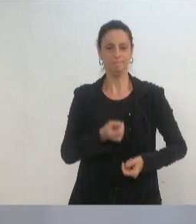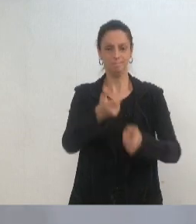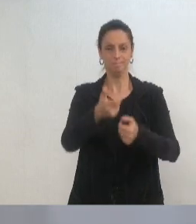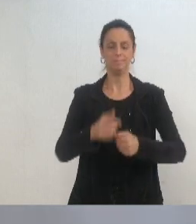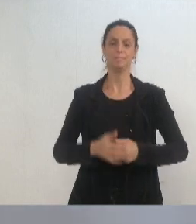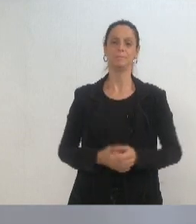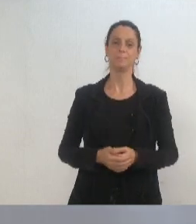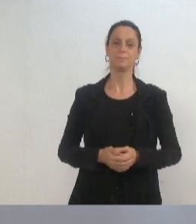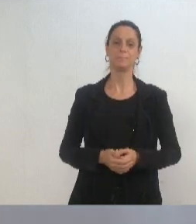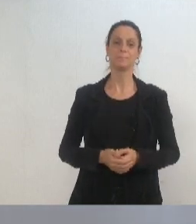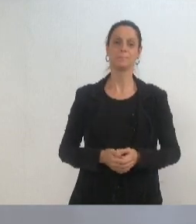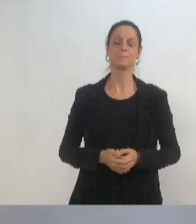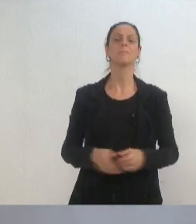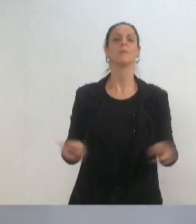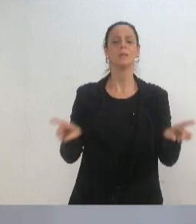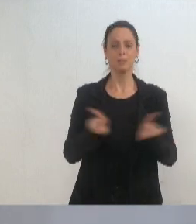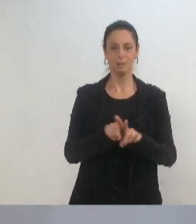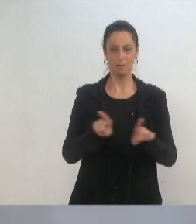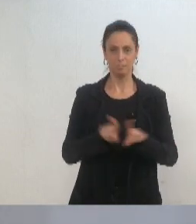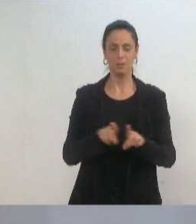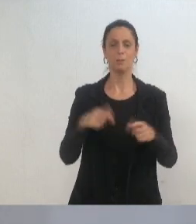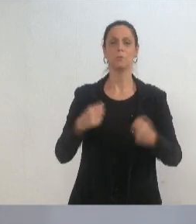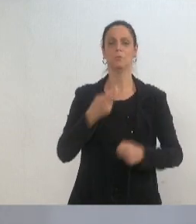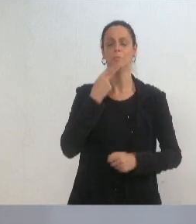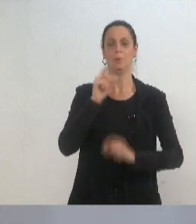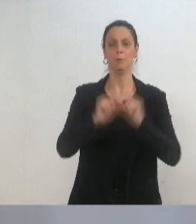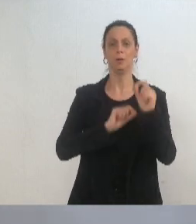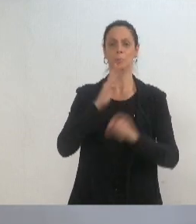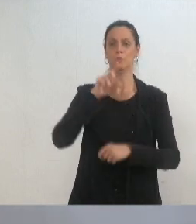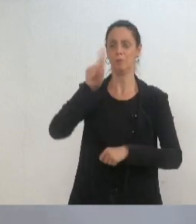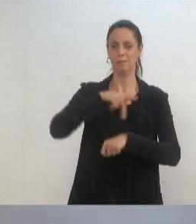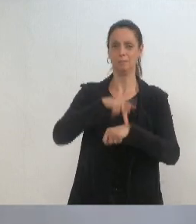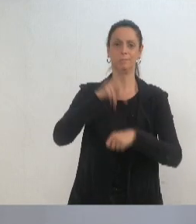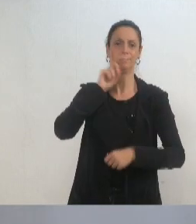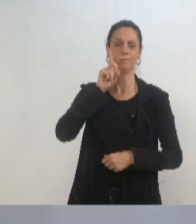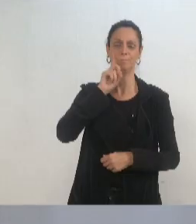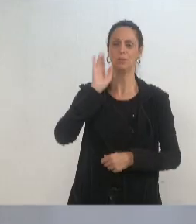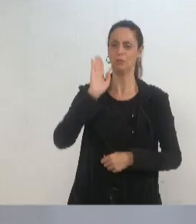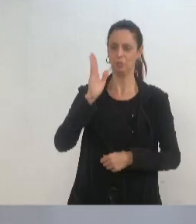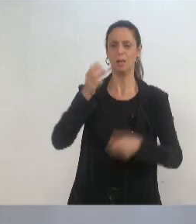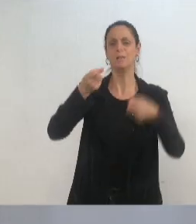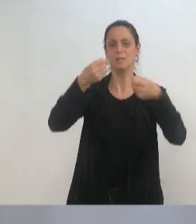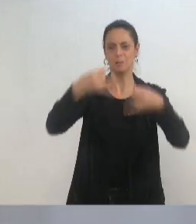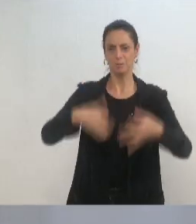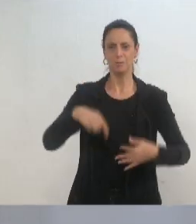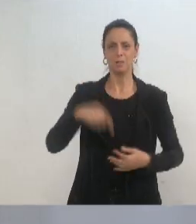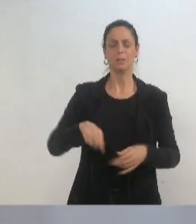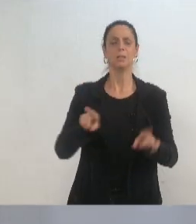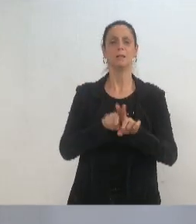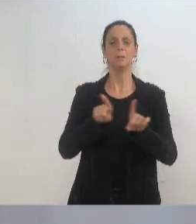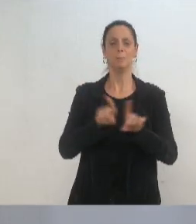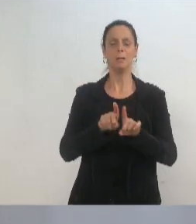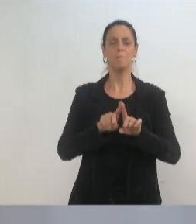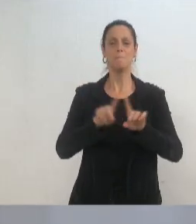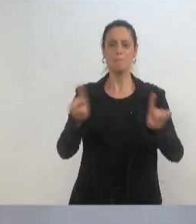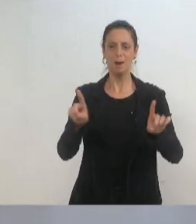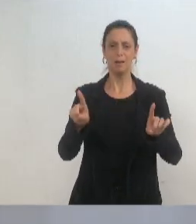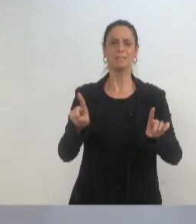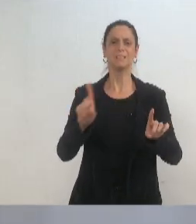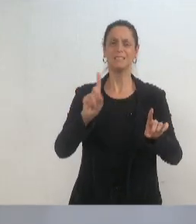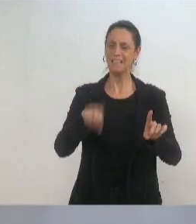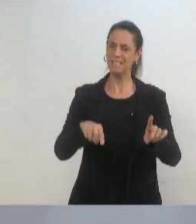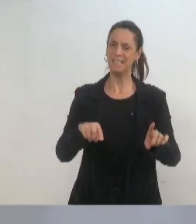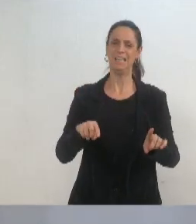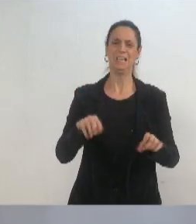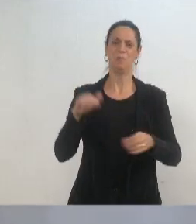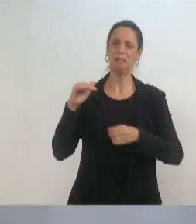poderia também deixar de me manifestar a respeito do ocorrido nos Estados Unidos. A gente já exauriu esse tema aqui em falas de outros vereadores, mas aqui é um ataque